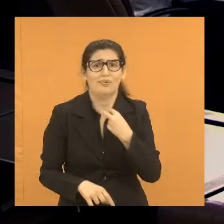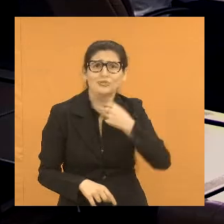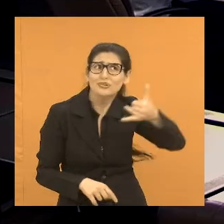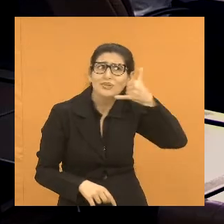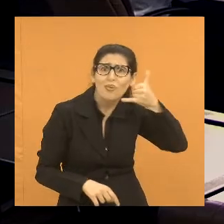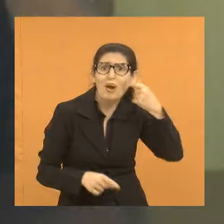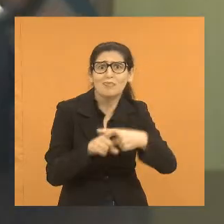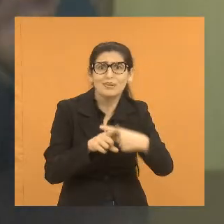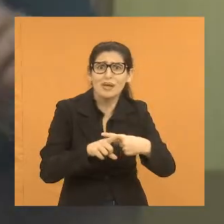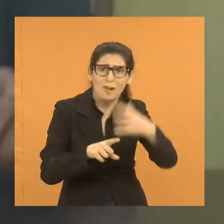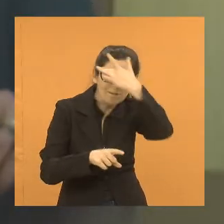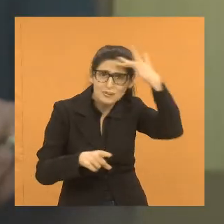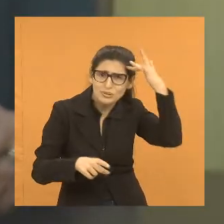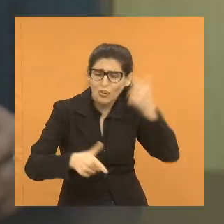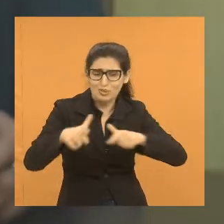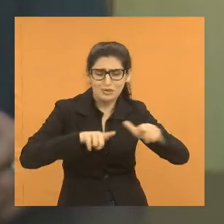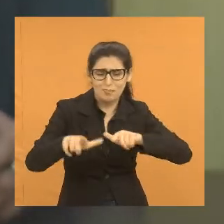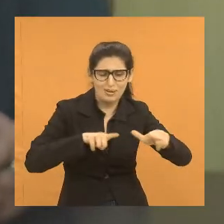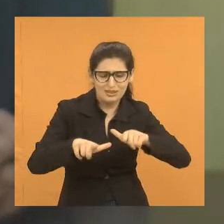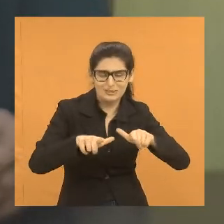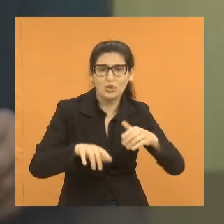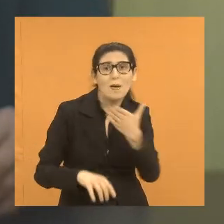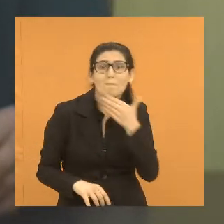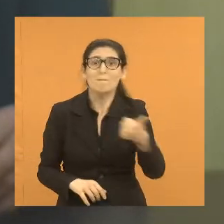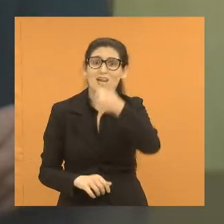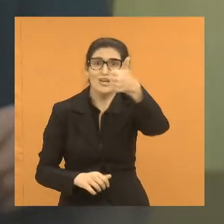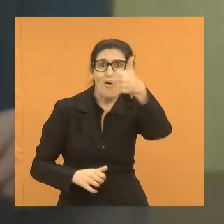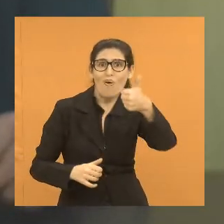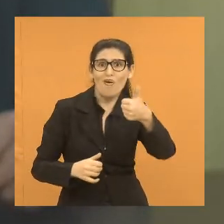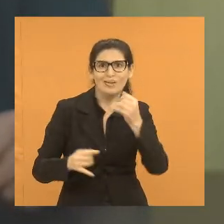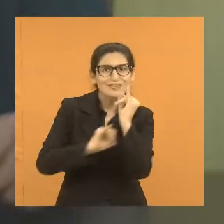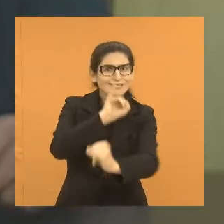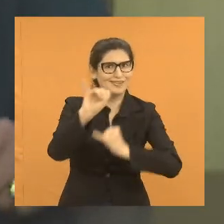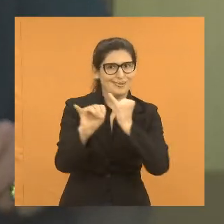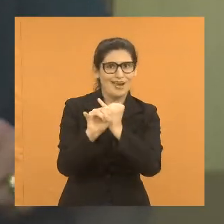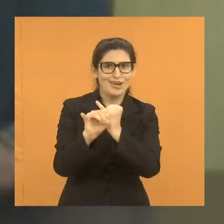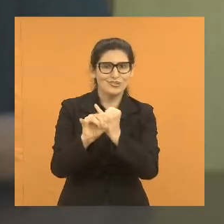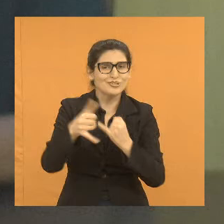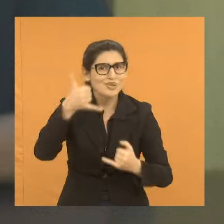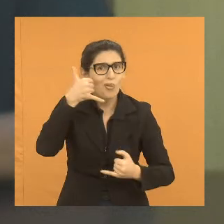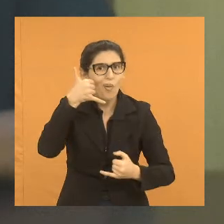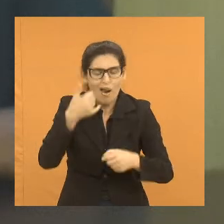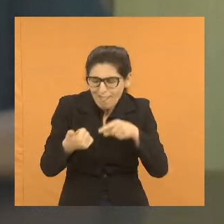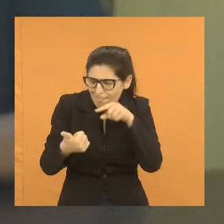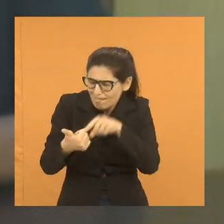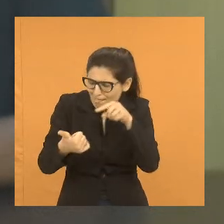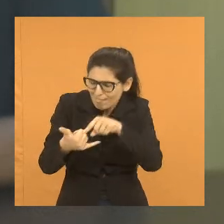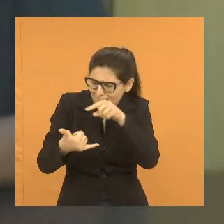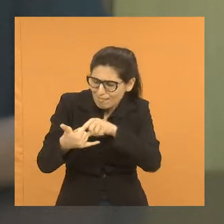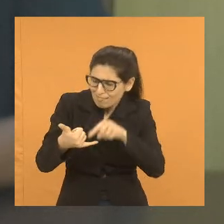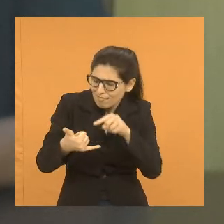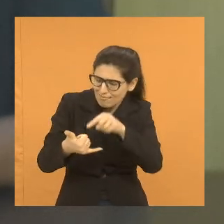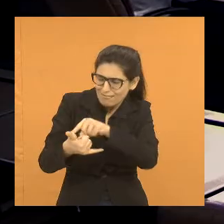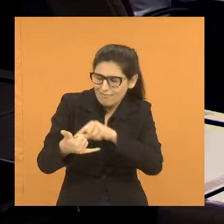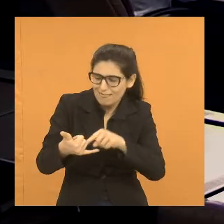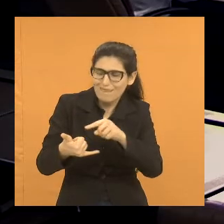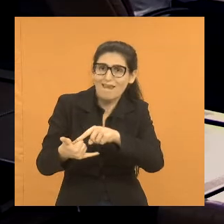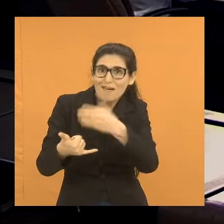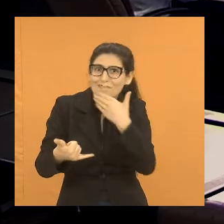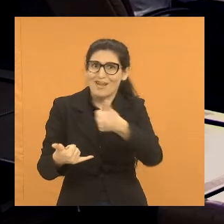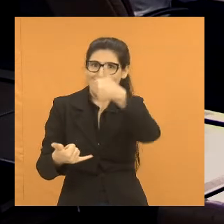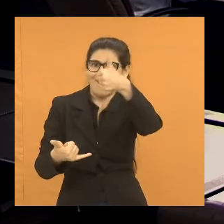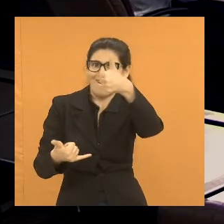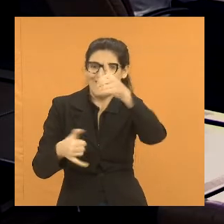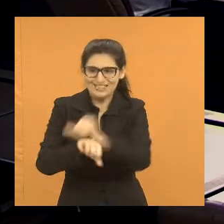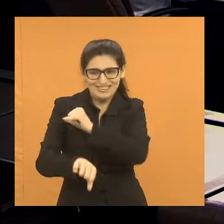momento. Então, acho que se for via o aplicativo, vai facilitar muito esse número, porque até mesmo a gente está vendo aqui, até